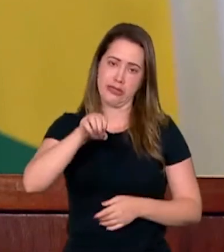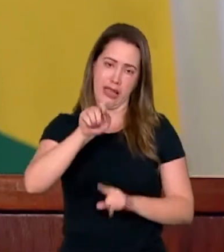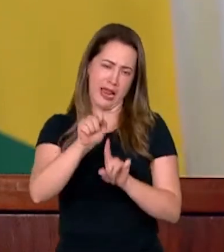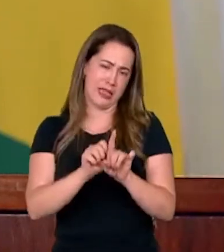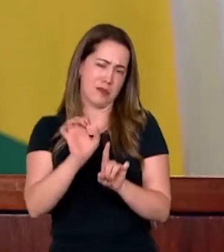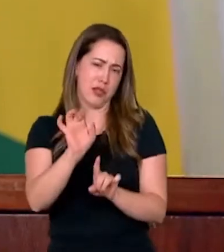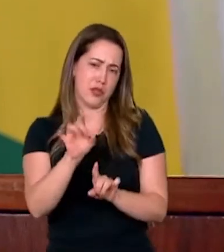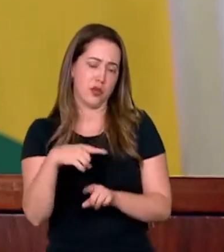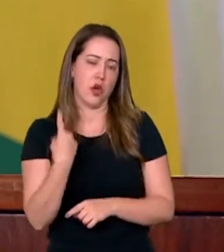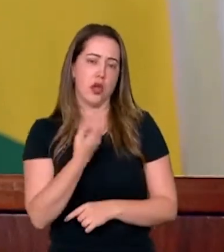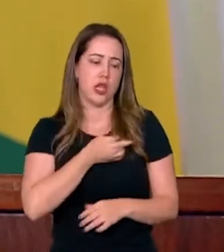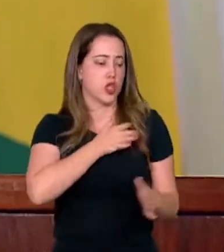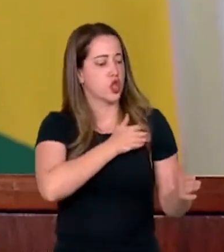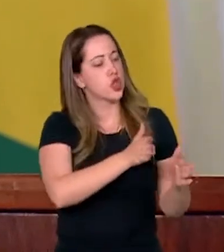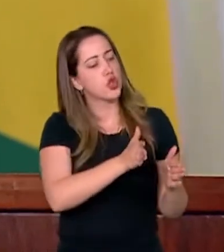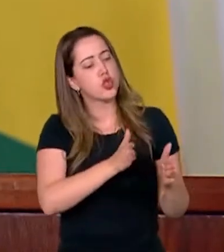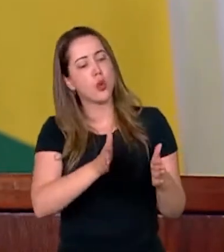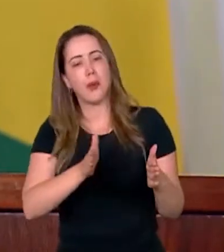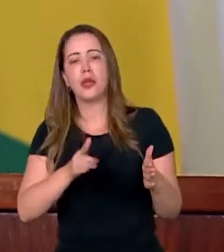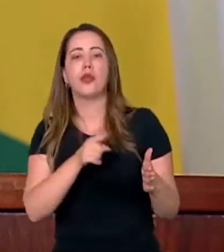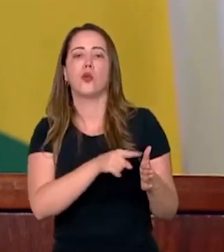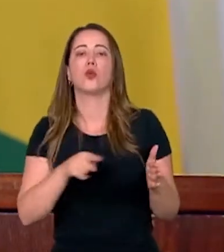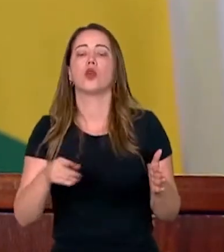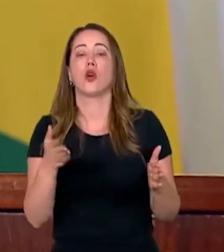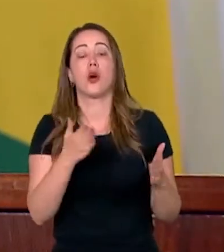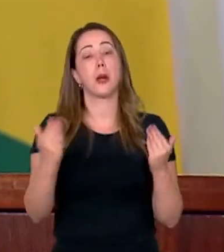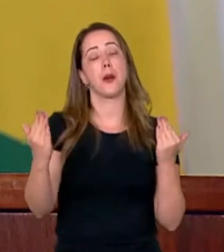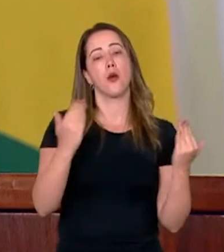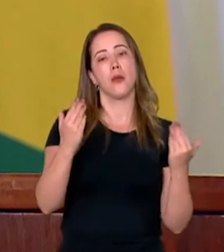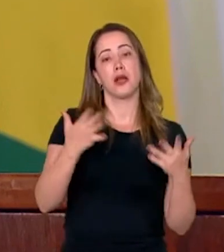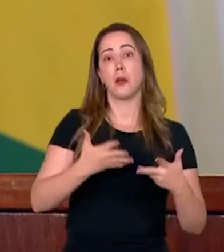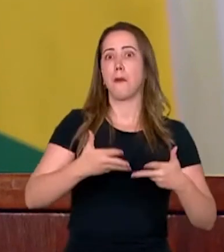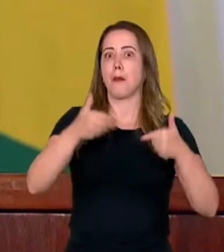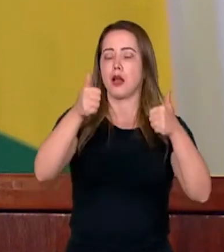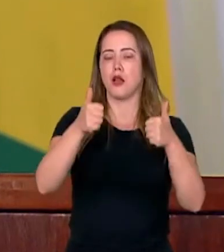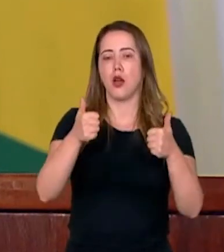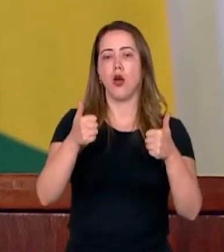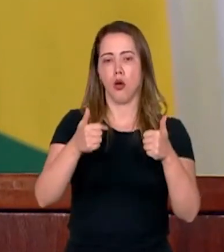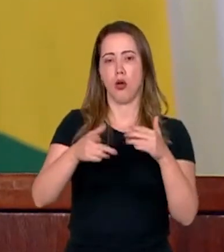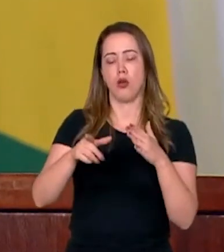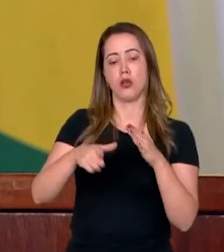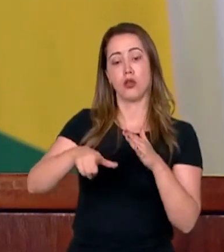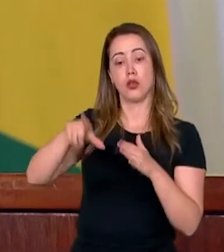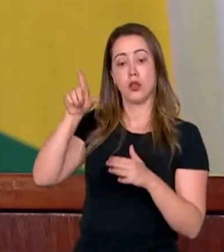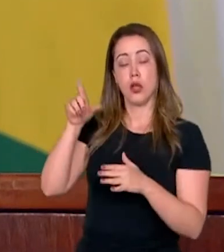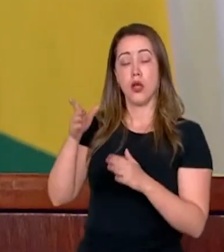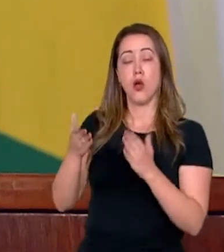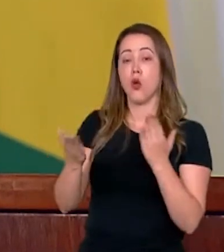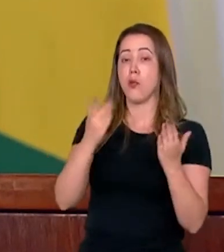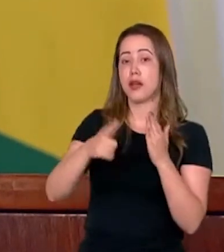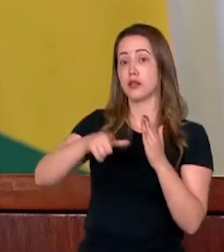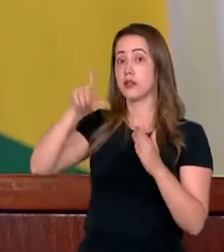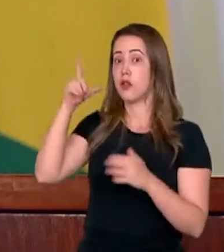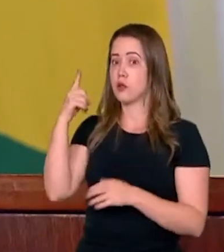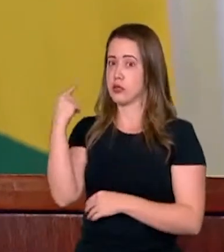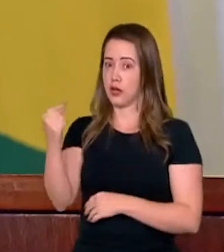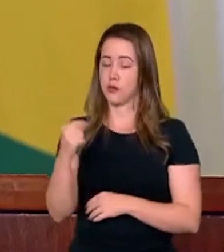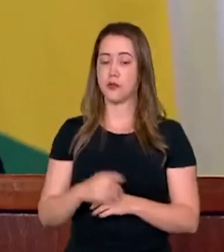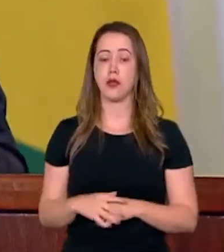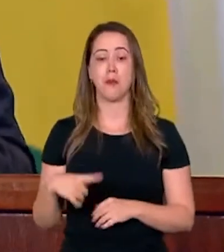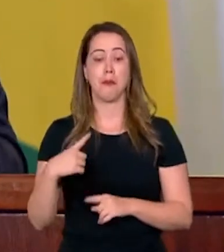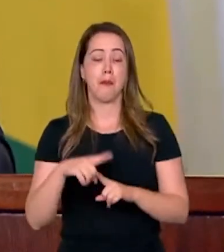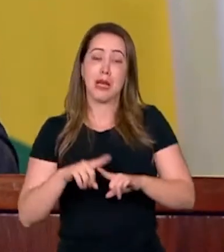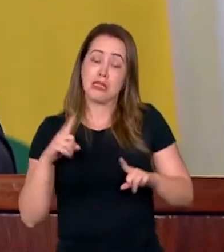acho que nós estamos numa fase melhor do que a gente estava quando eu deixei a presidência. Se bem que nós estamos